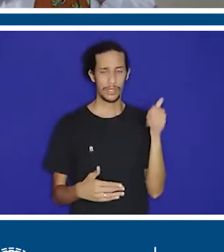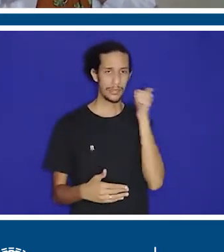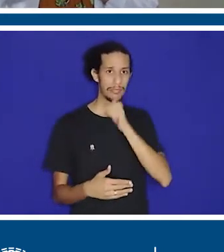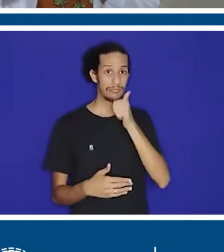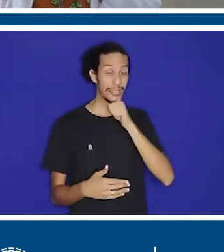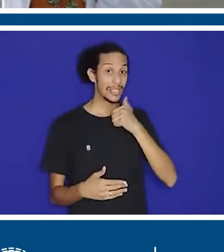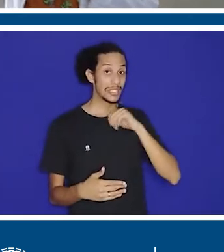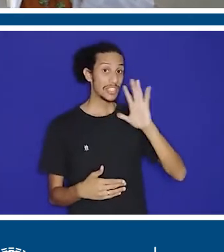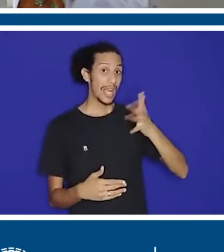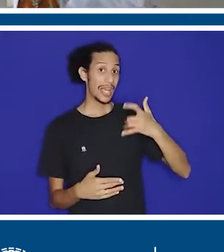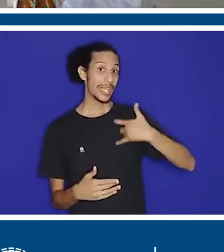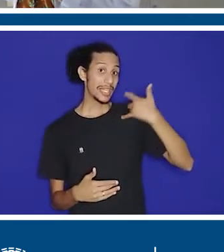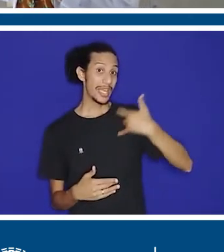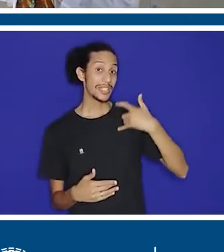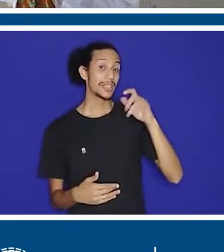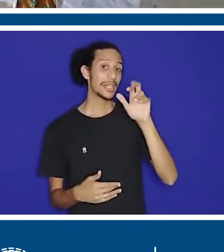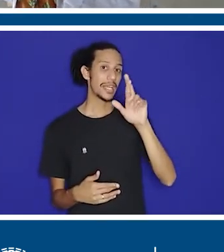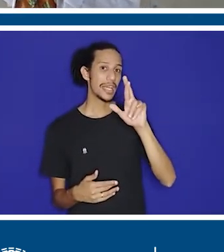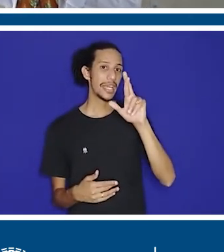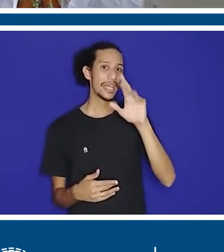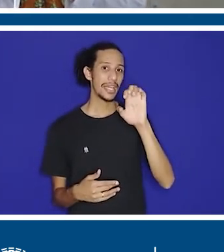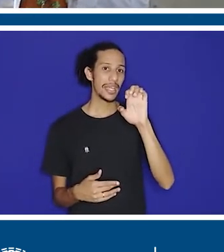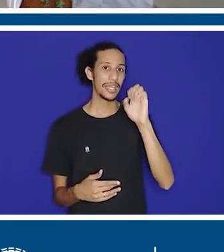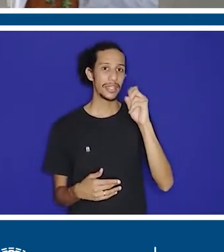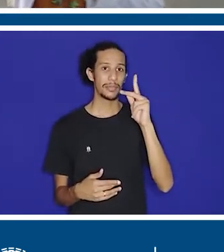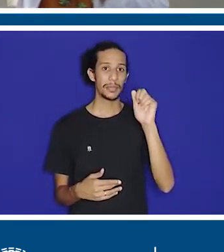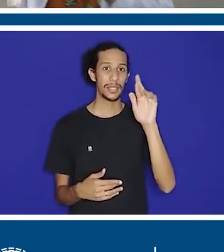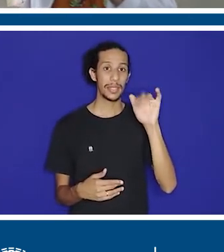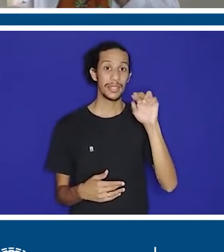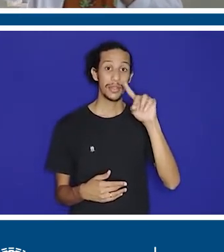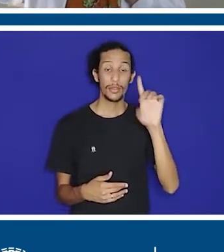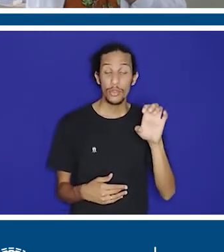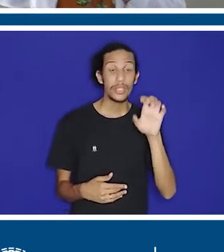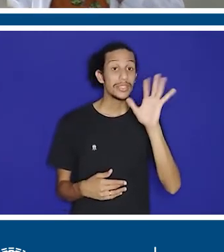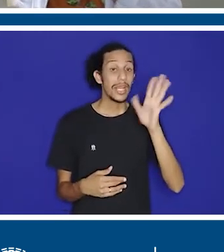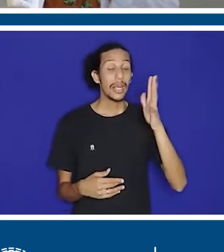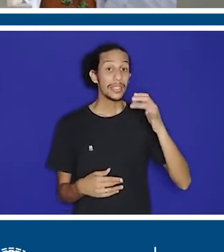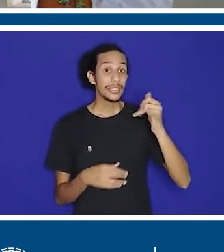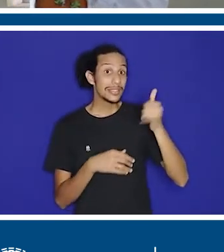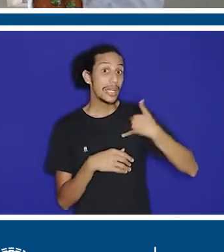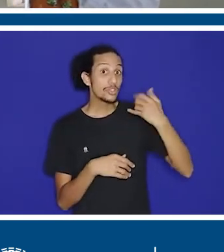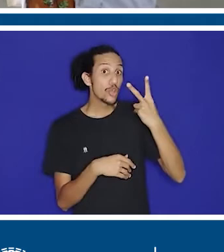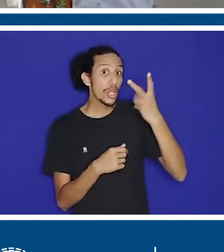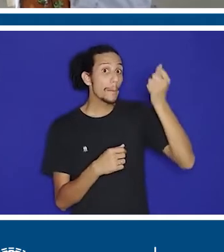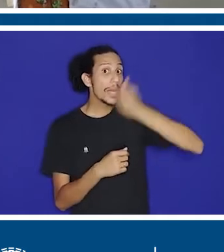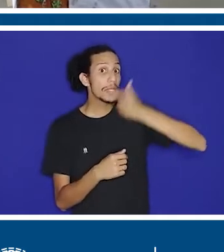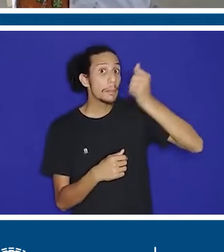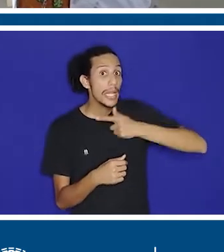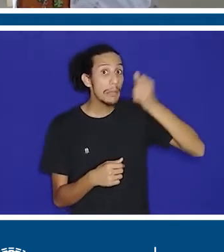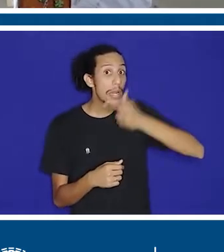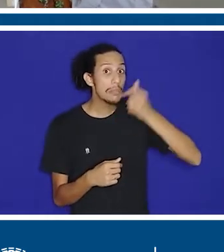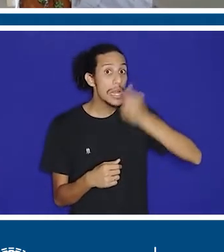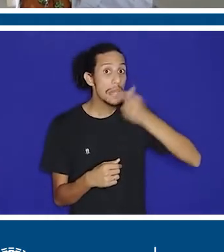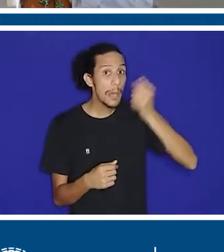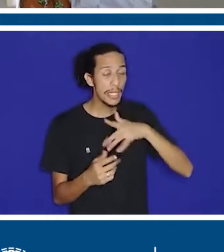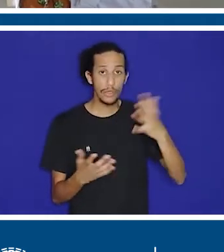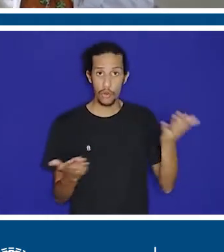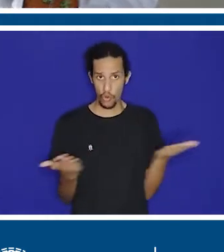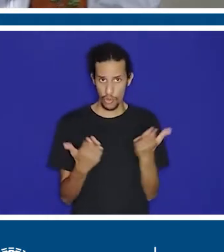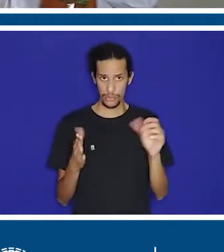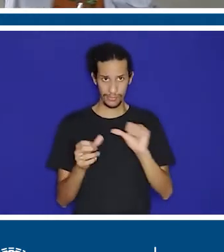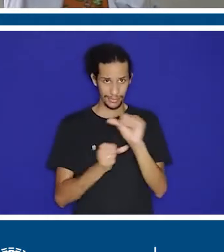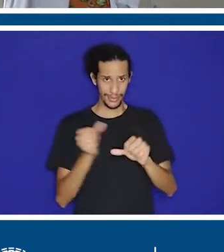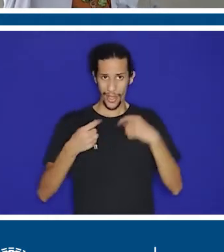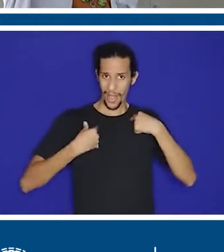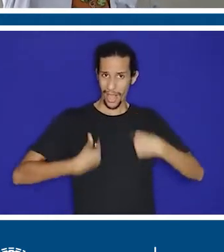usa risperidona desde 2 anos. Então, deu puberdade precoce. Ela está com 9 anos no corpo. Essa seria uma